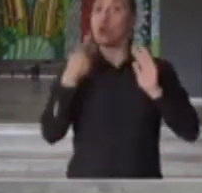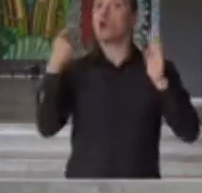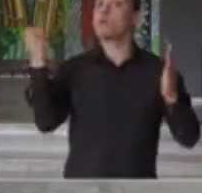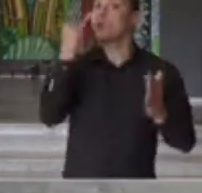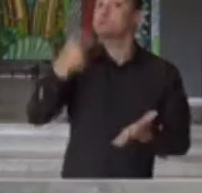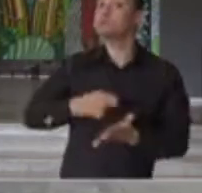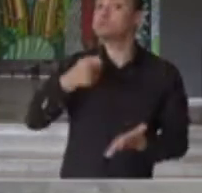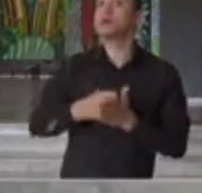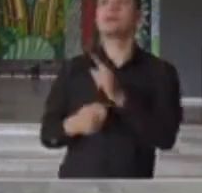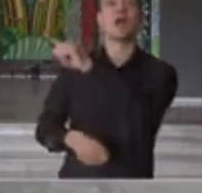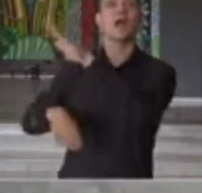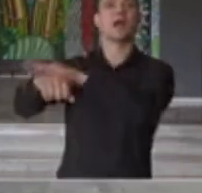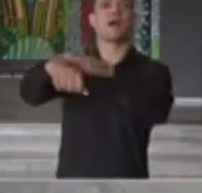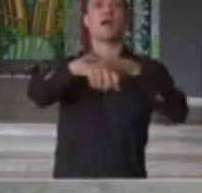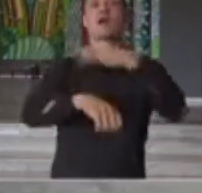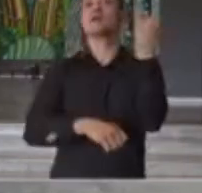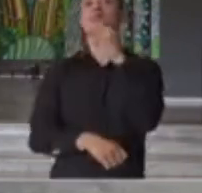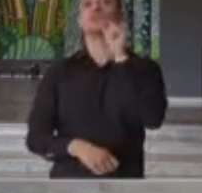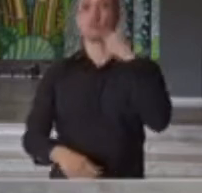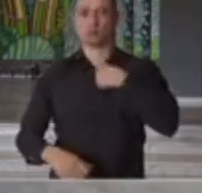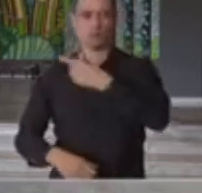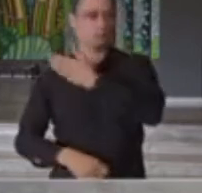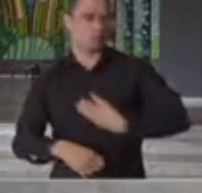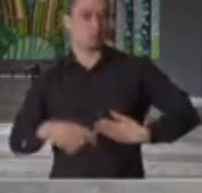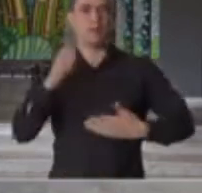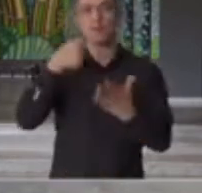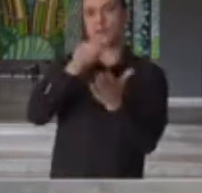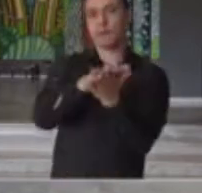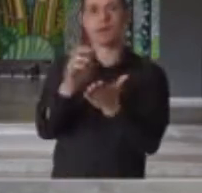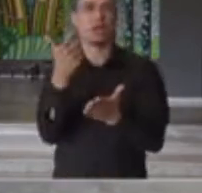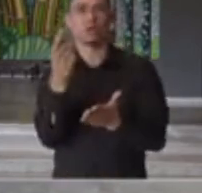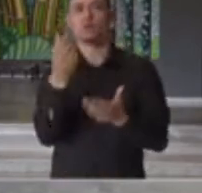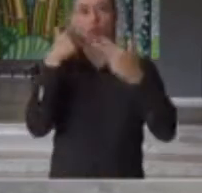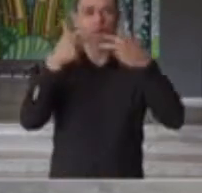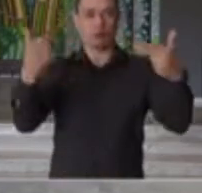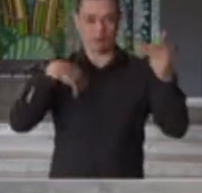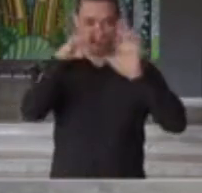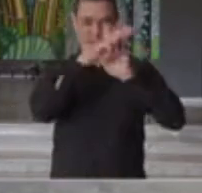adequadas para o não cumprimento das regras que estão claramente estabelecidas.